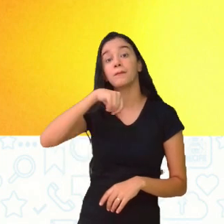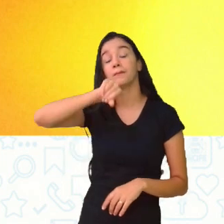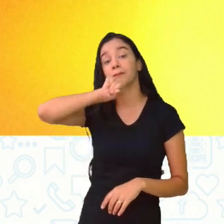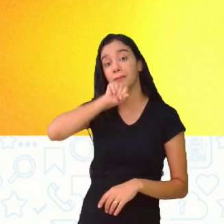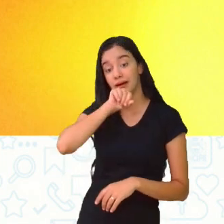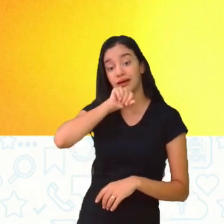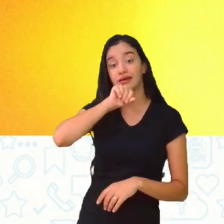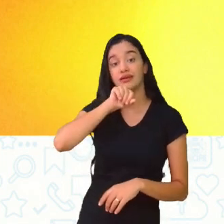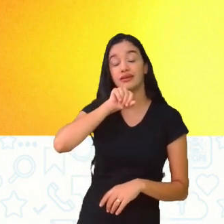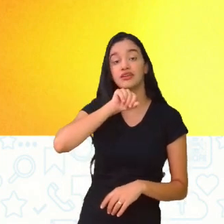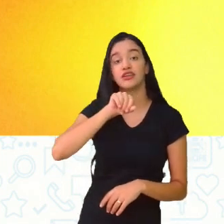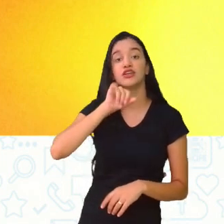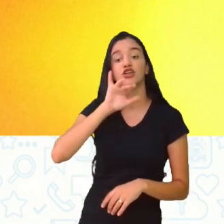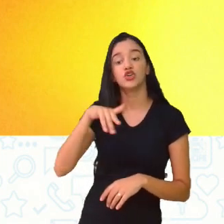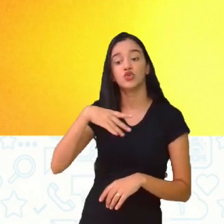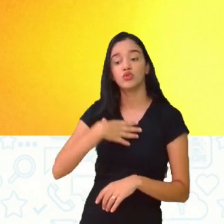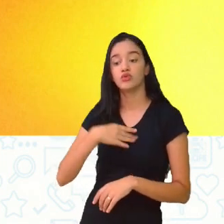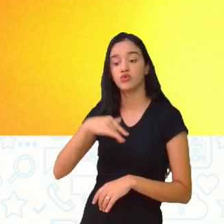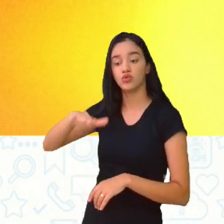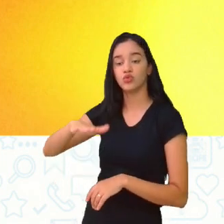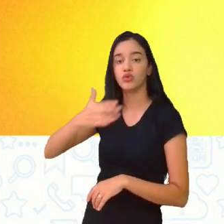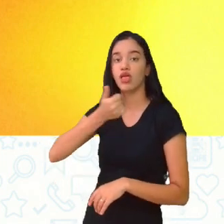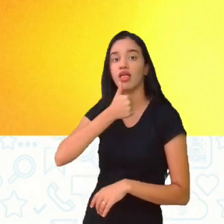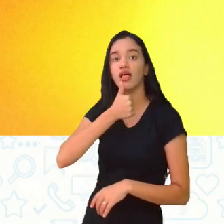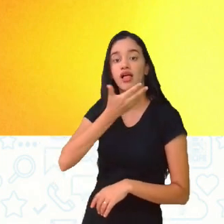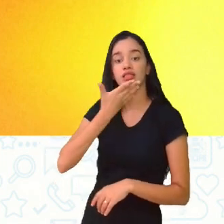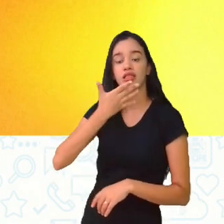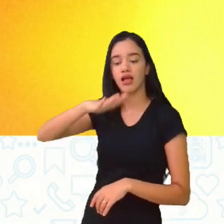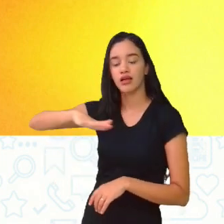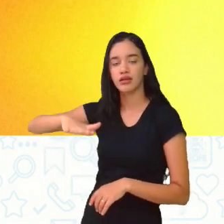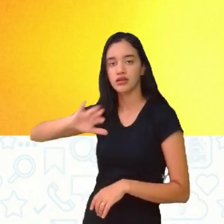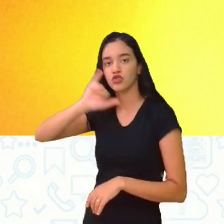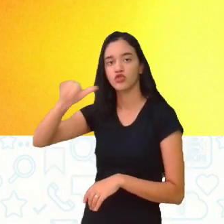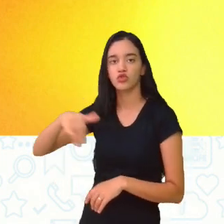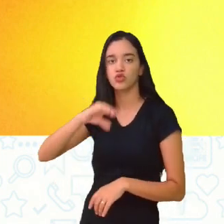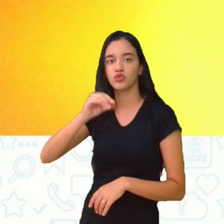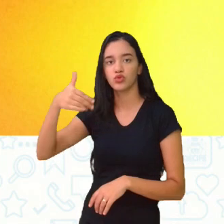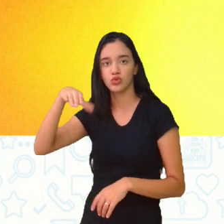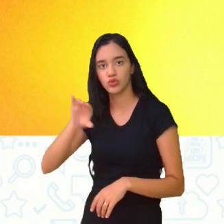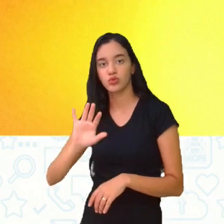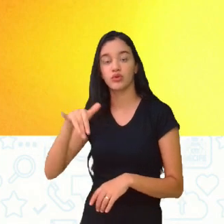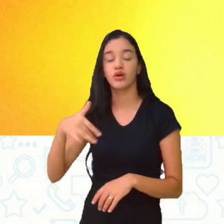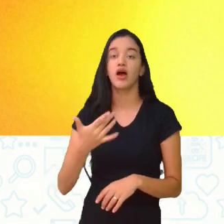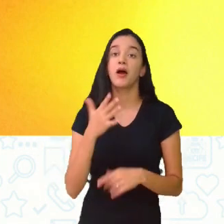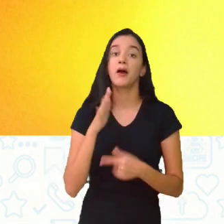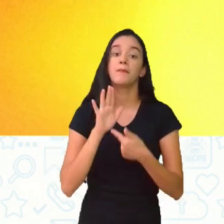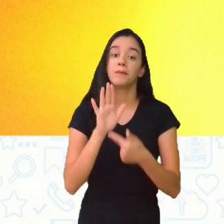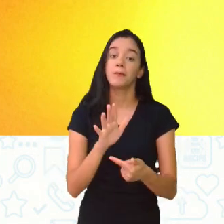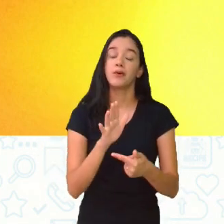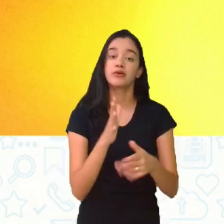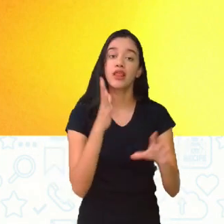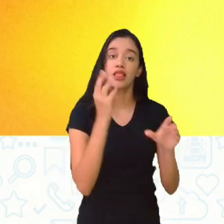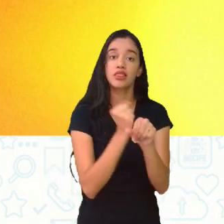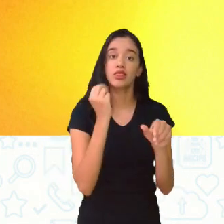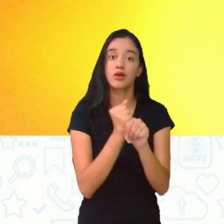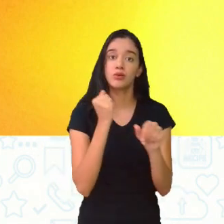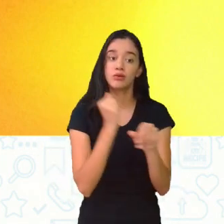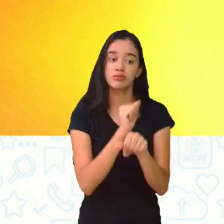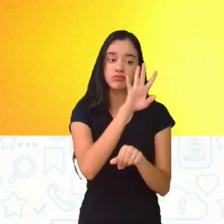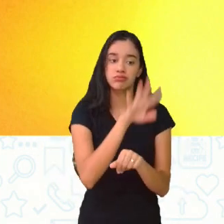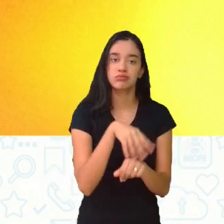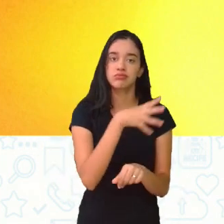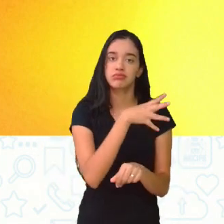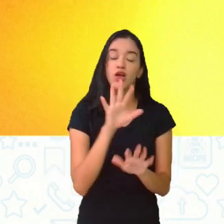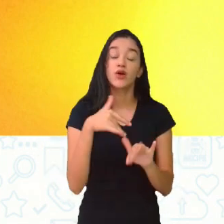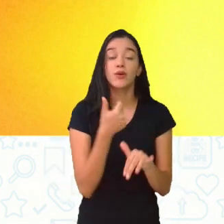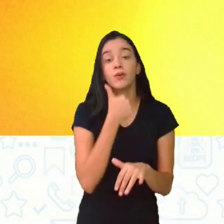né, fica apavorado quando este lhe mostra o boletim, né? 2 pontos. Aí temos um travessão aí, né? Quando o